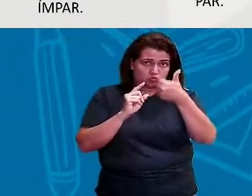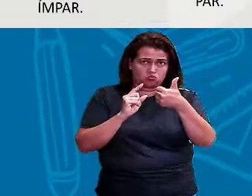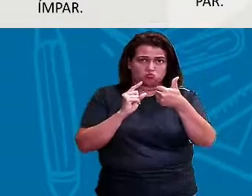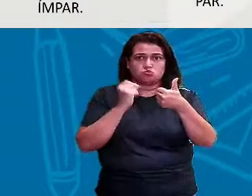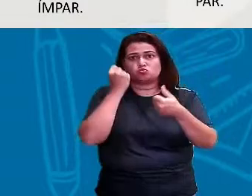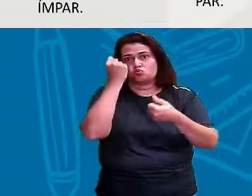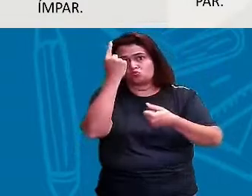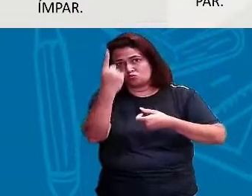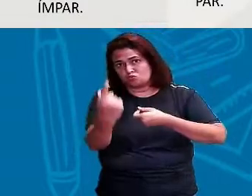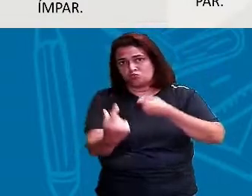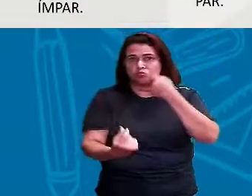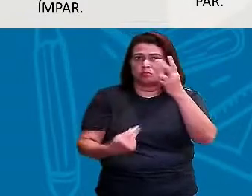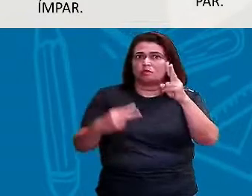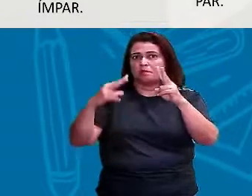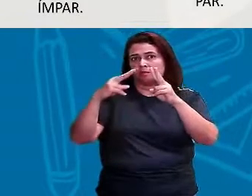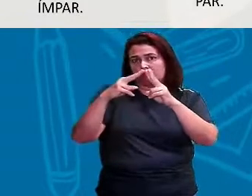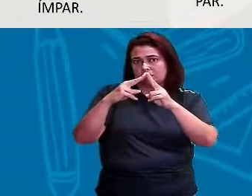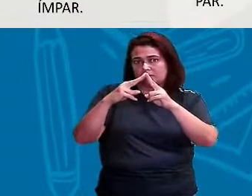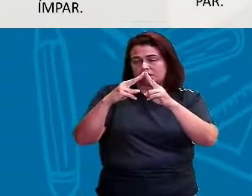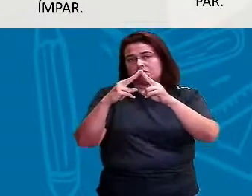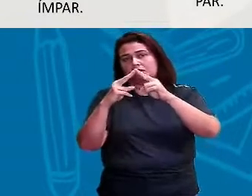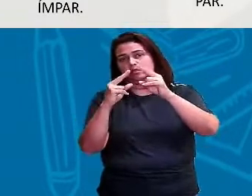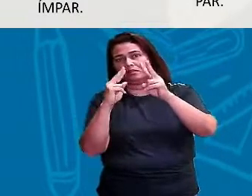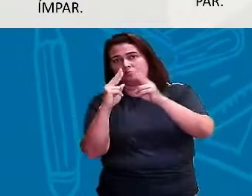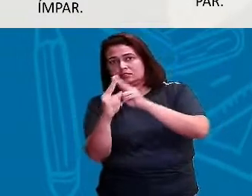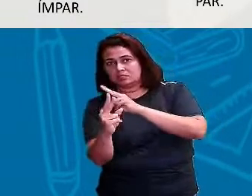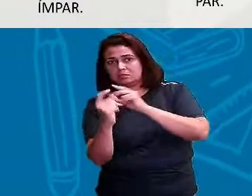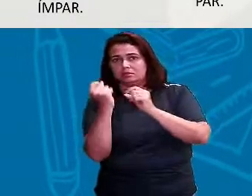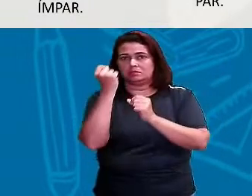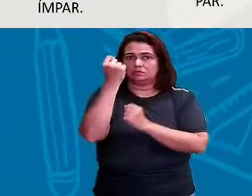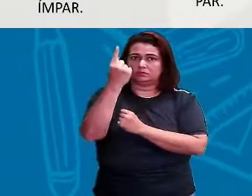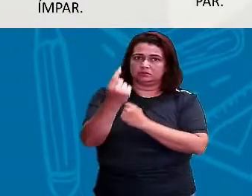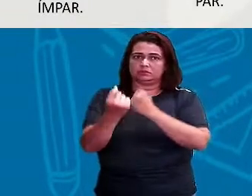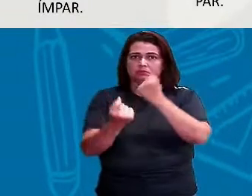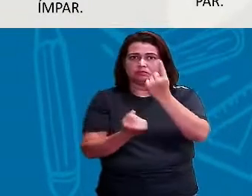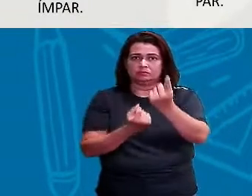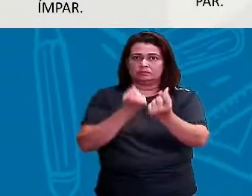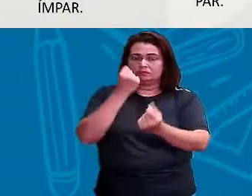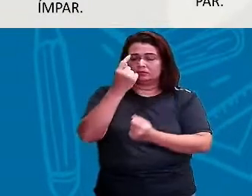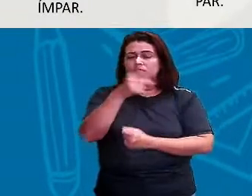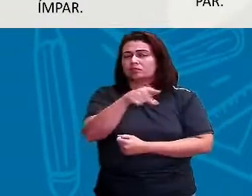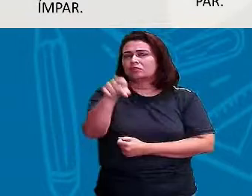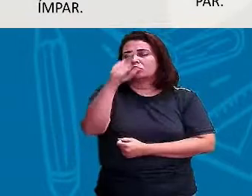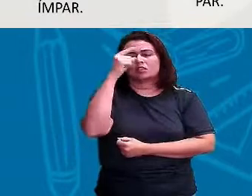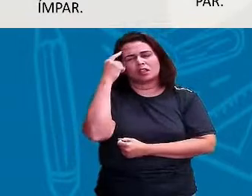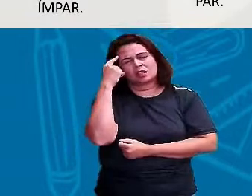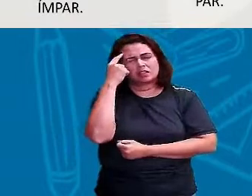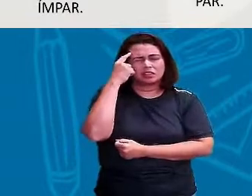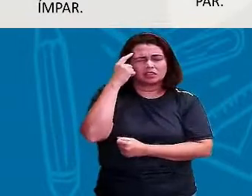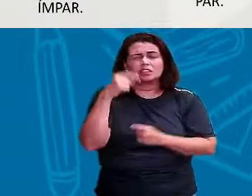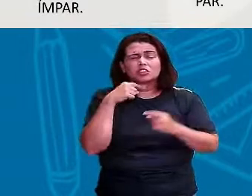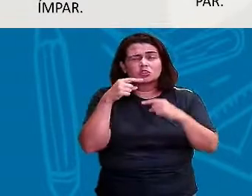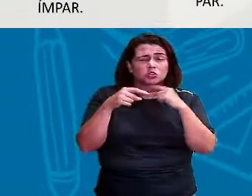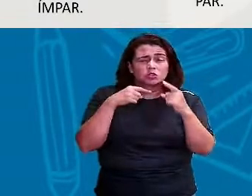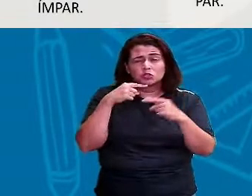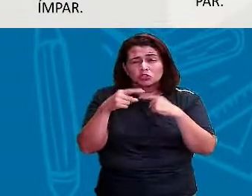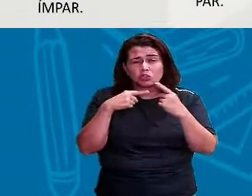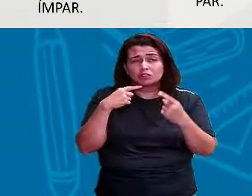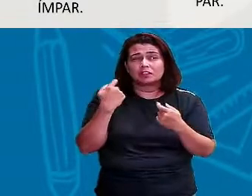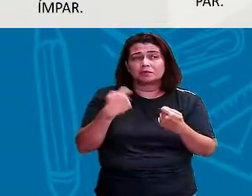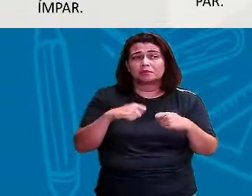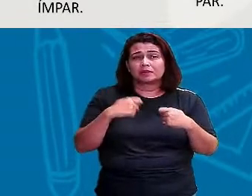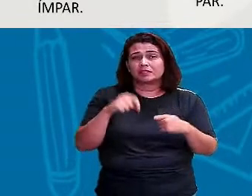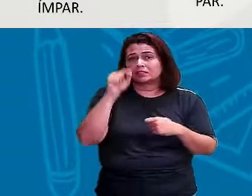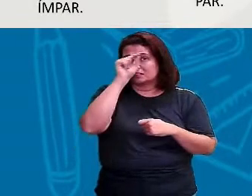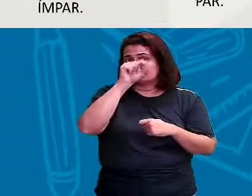é par. Um número é ímpar e o outro é par. Tá na dúvida para saber se o número é par ou é ímpar? Faz umas bolinhas